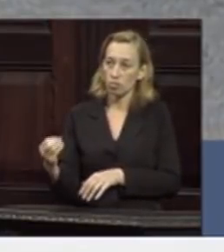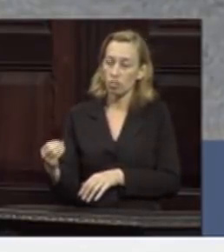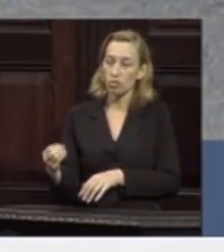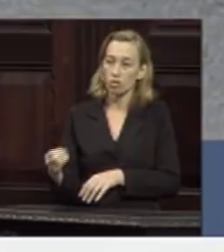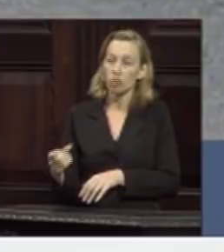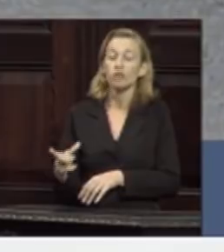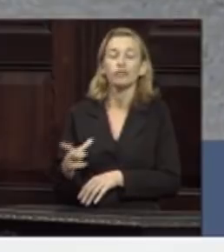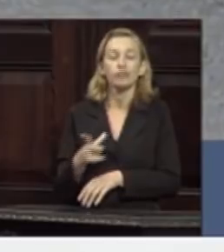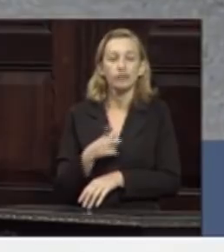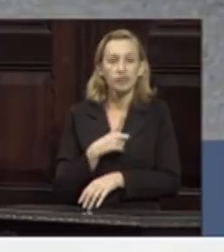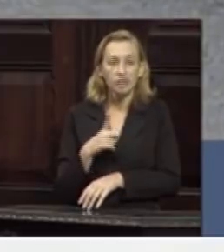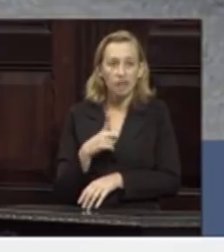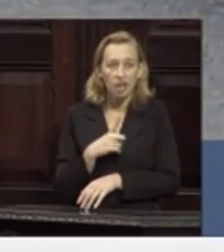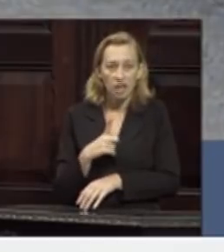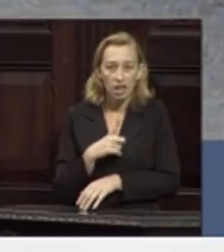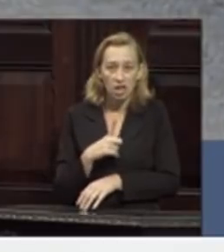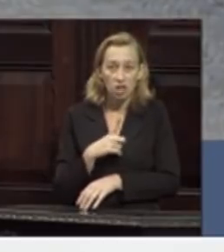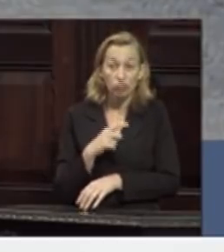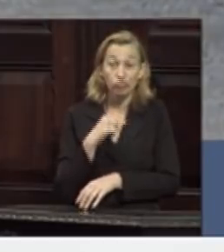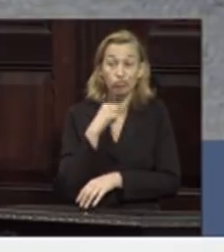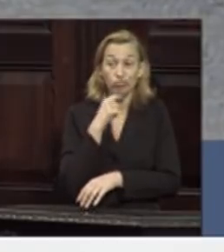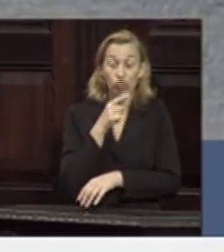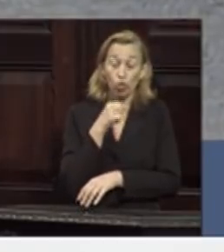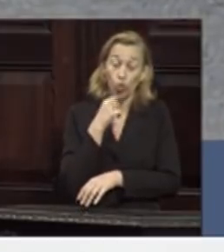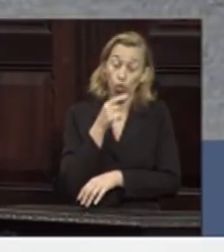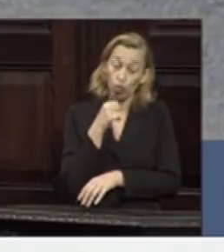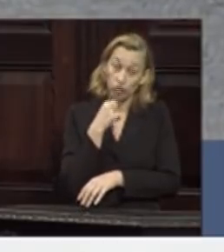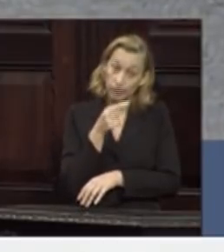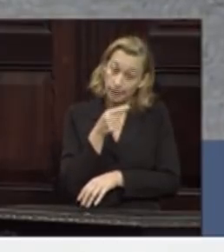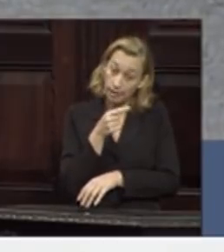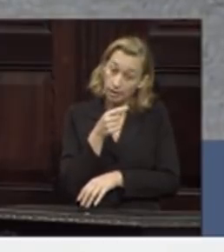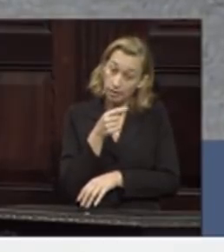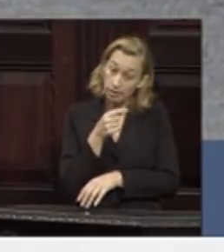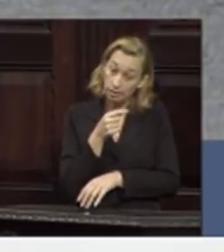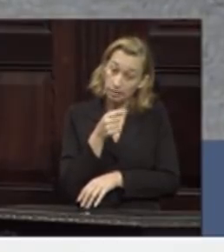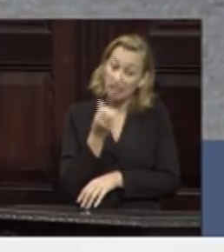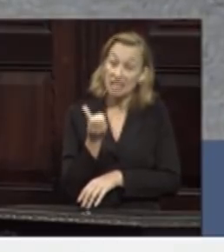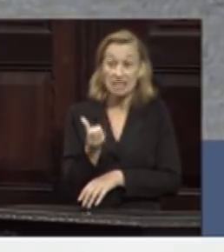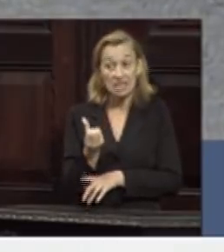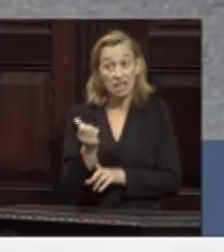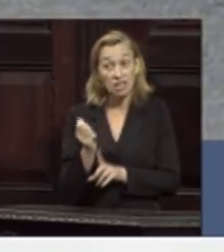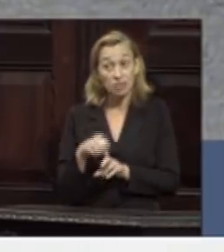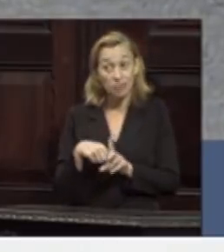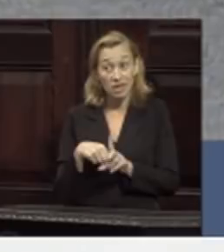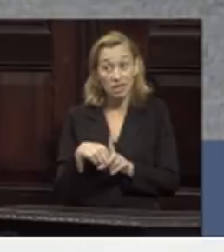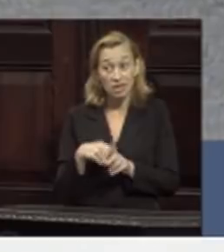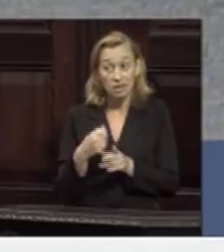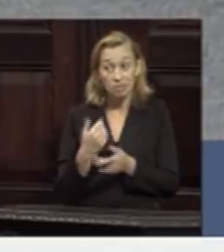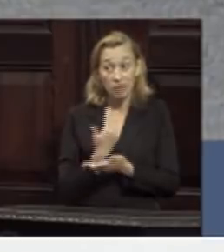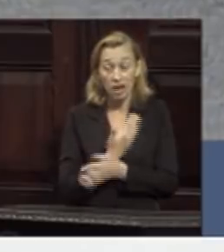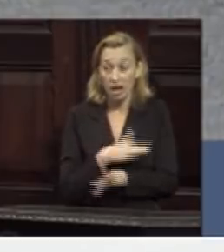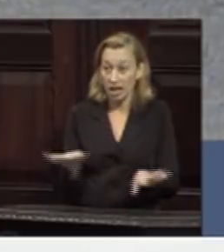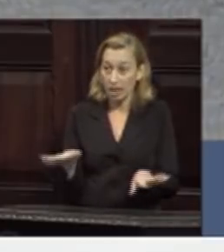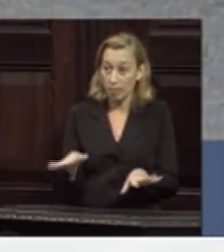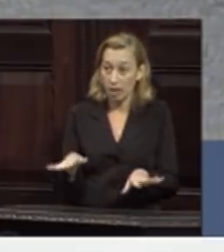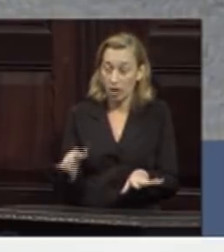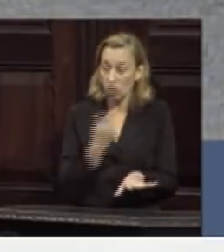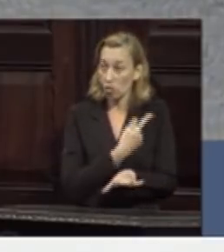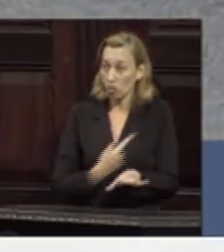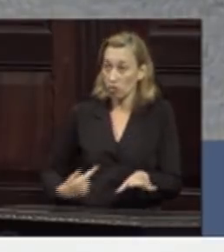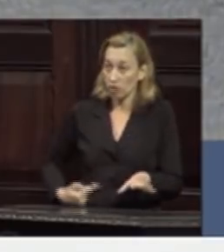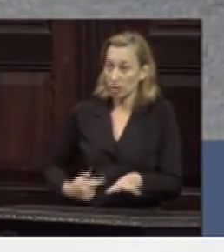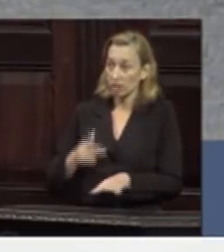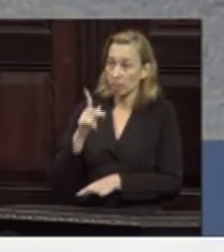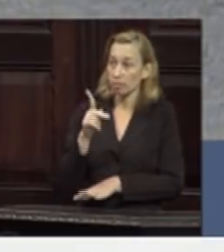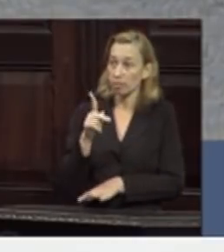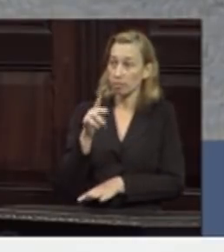eu tenho as minhas dúvidas. Nós estamos há 6 meses para finalizar o governo